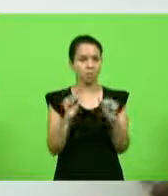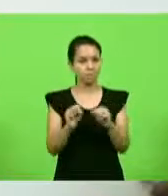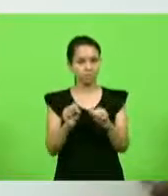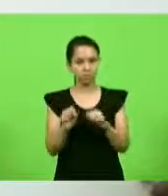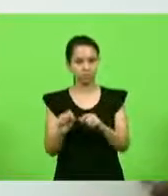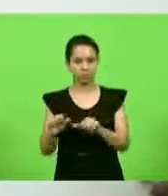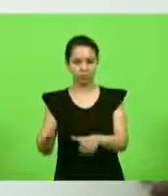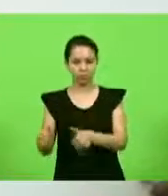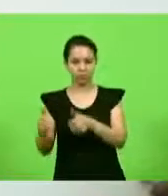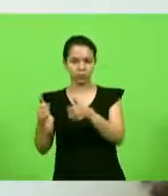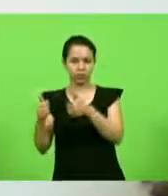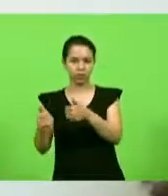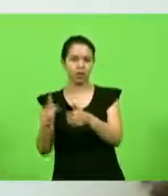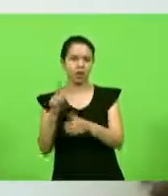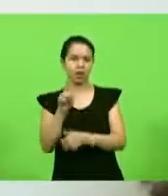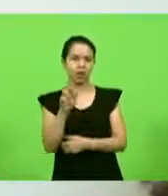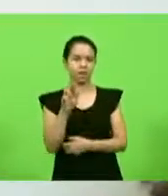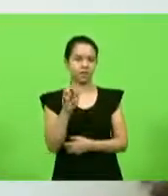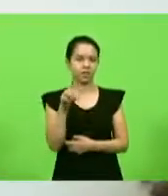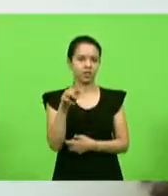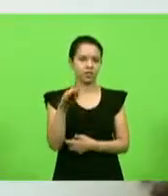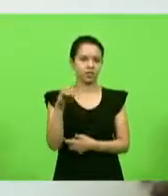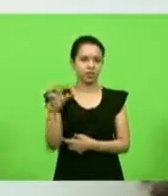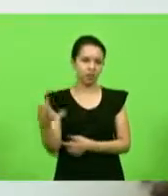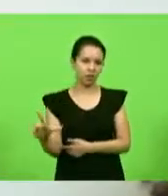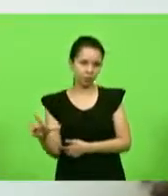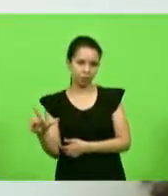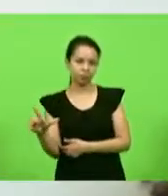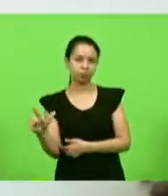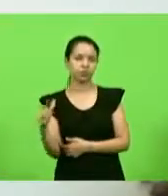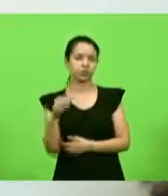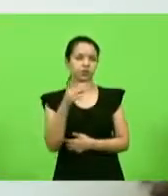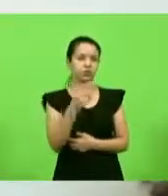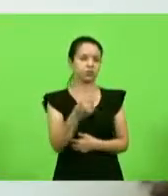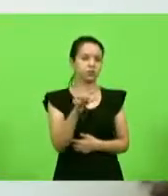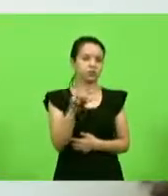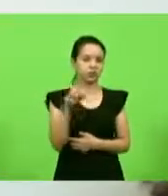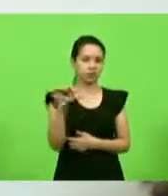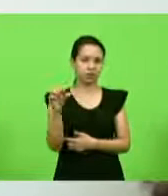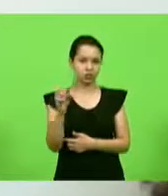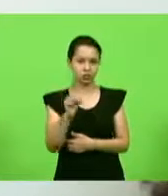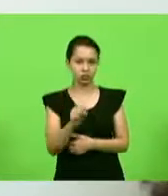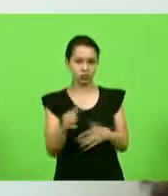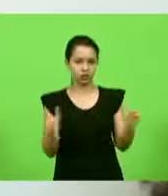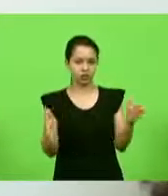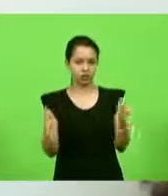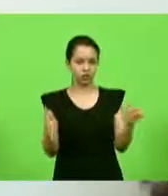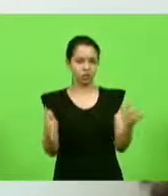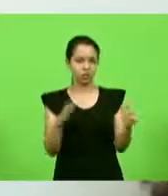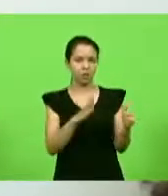do Norte e São Ludgero, 370, 108, trecho da BR-101,